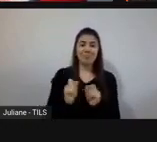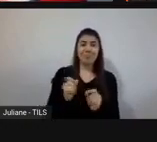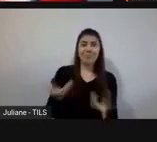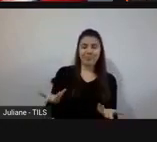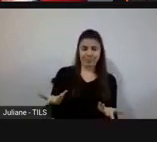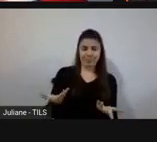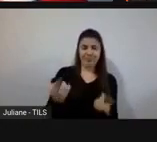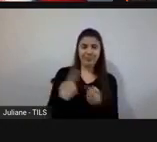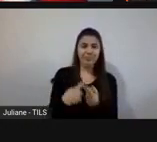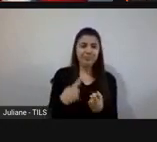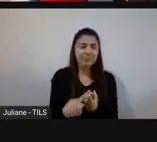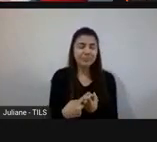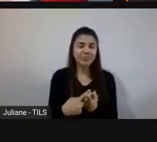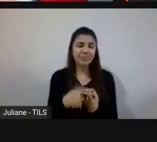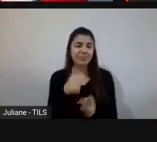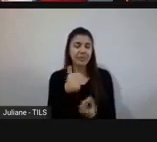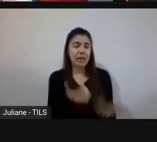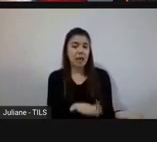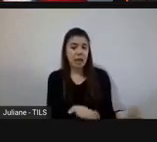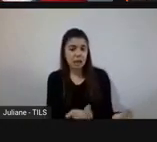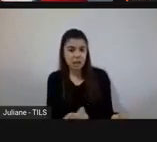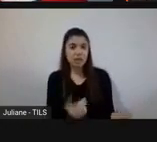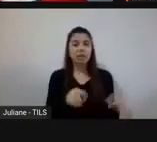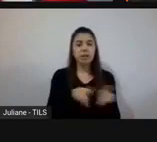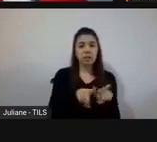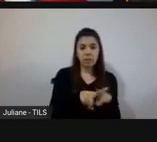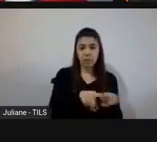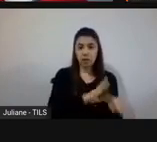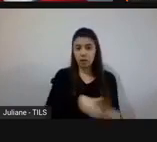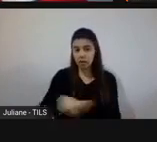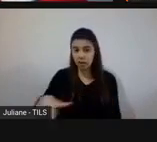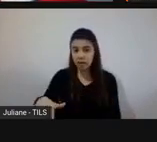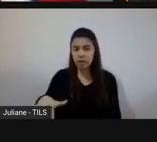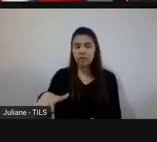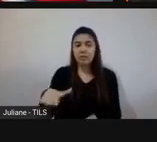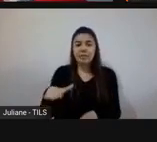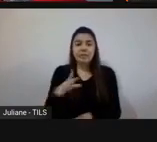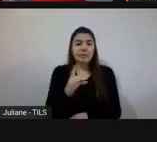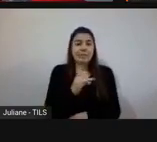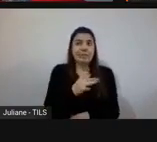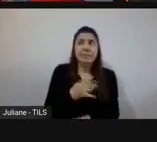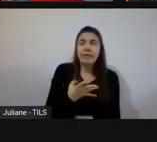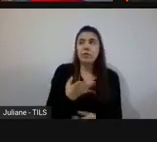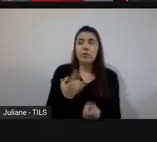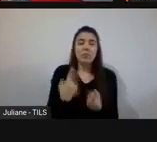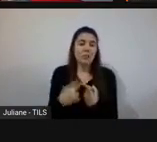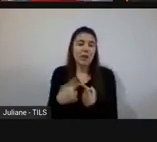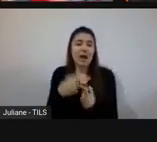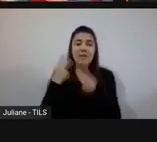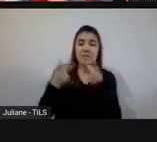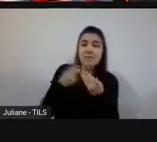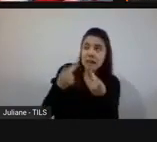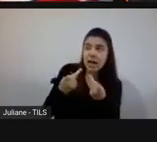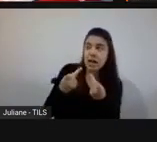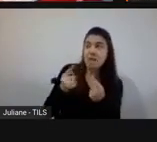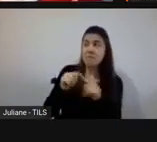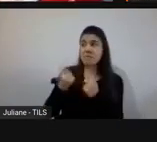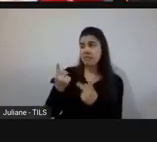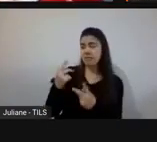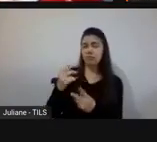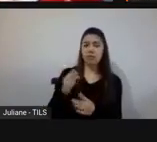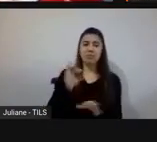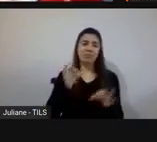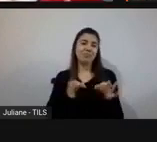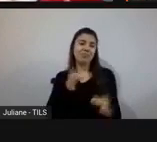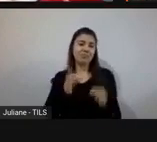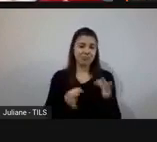meninas, né, têm medo de serem compreendidas como que queriam, que estavam se oferecendo, né? Vocês sabem... E então que os amigos